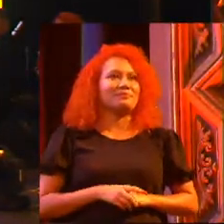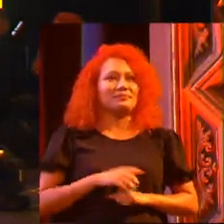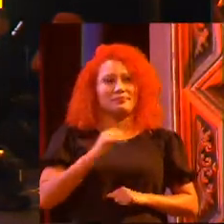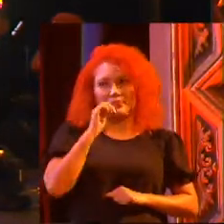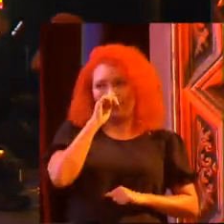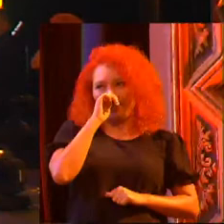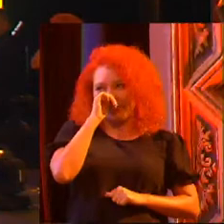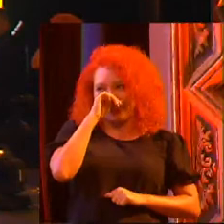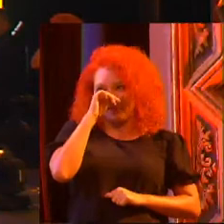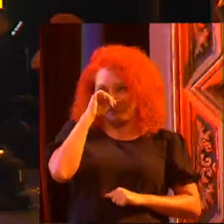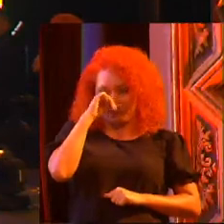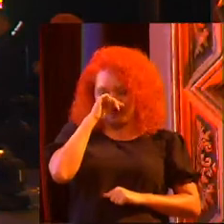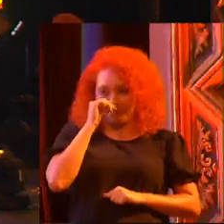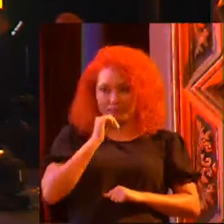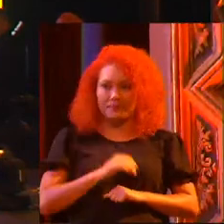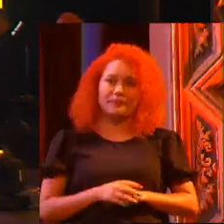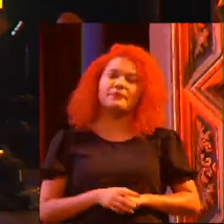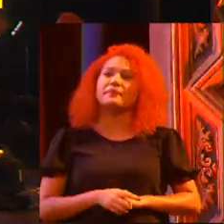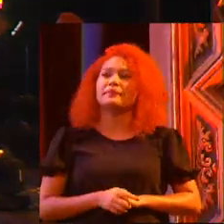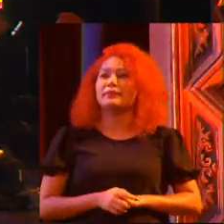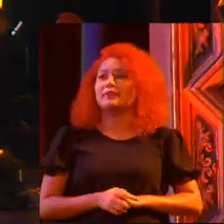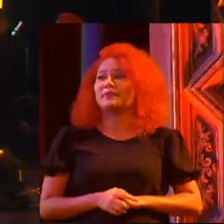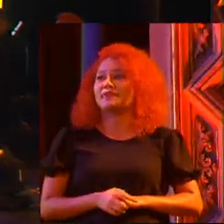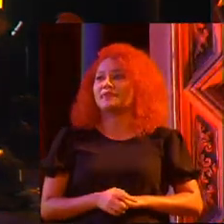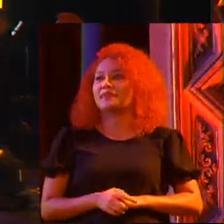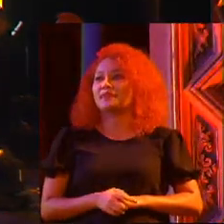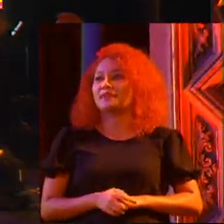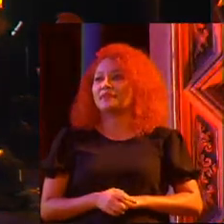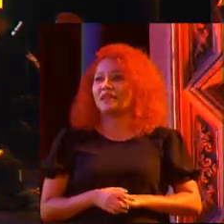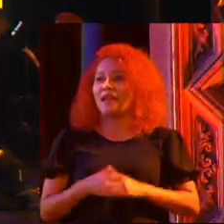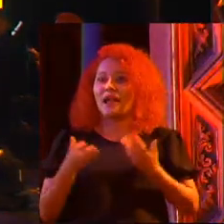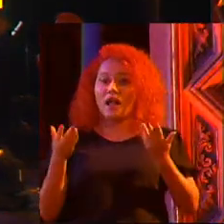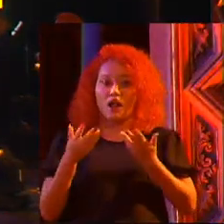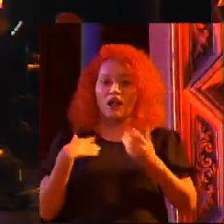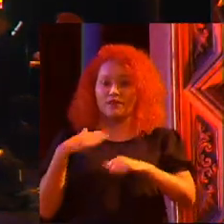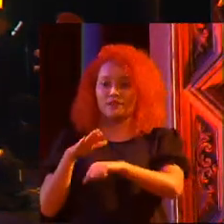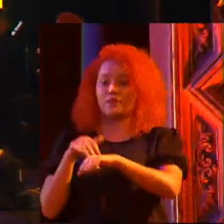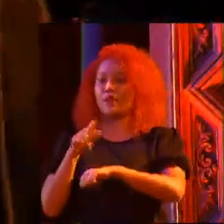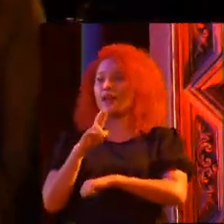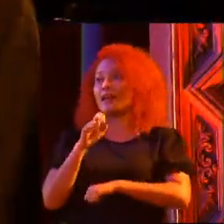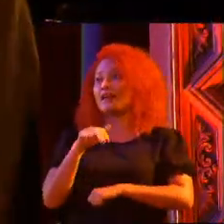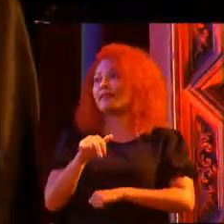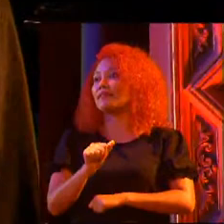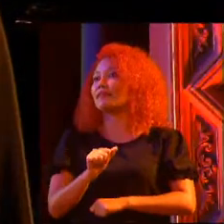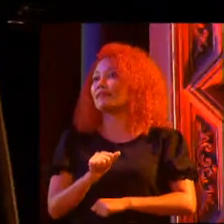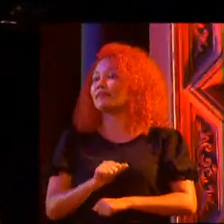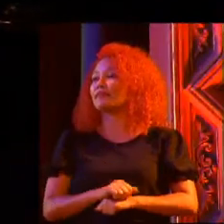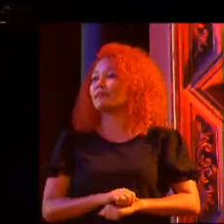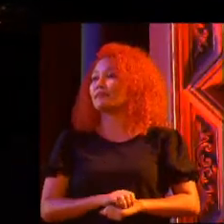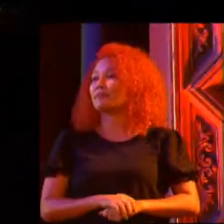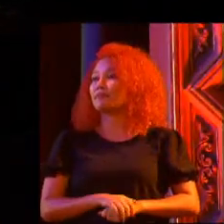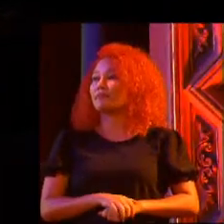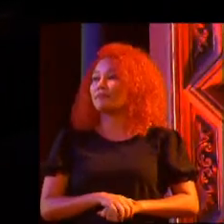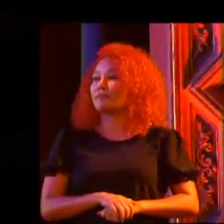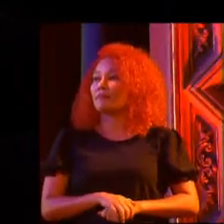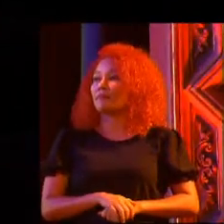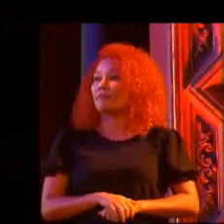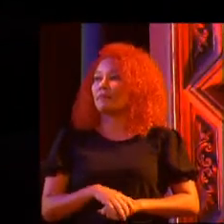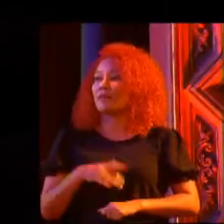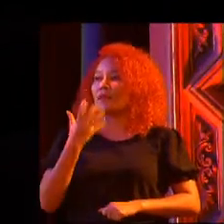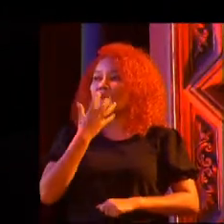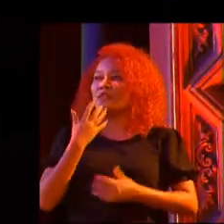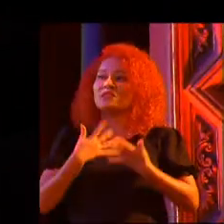Ai, gente, gostei. E agora eu vou convidar o Renan Andrade, né? Vencedor com a música Tanto